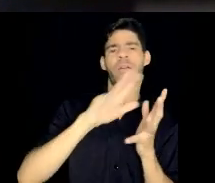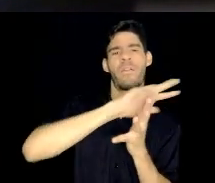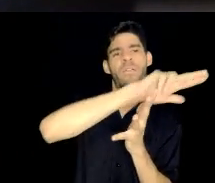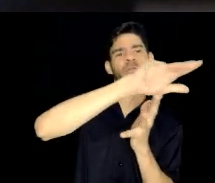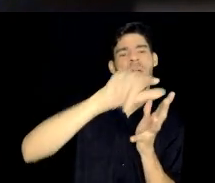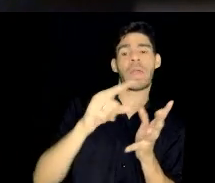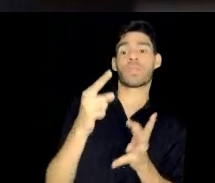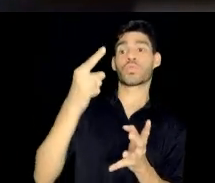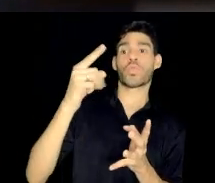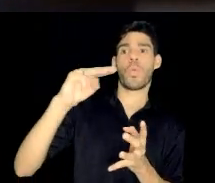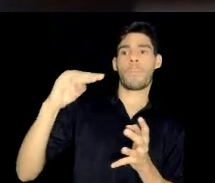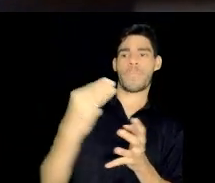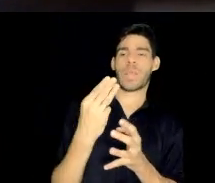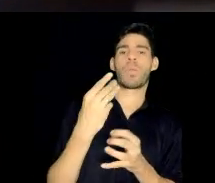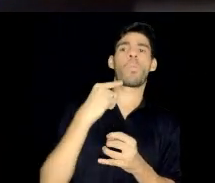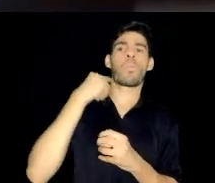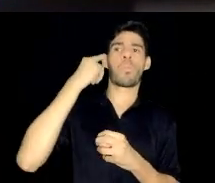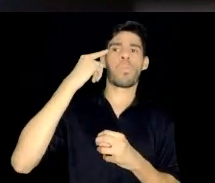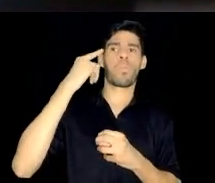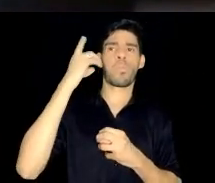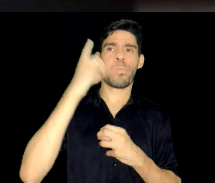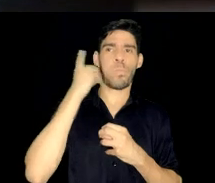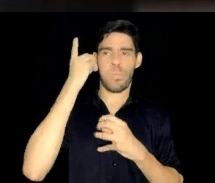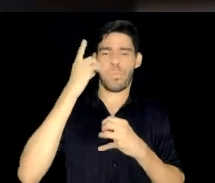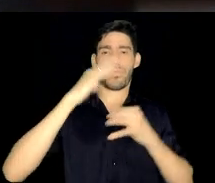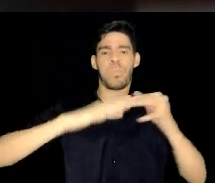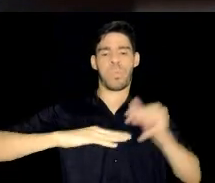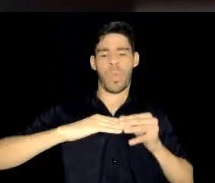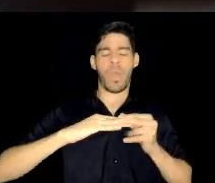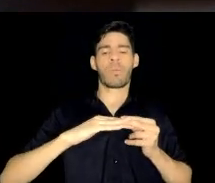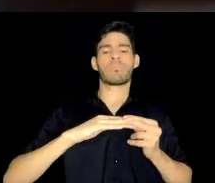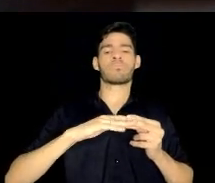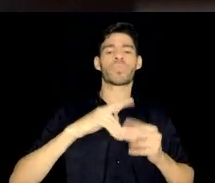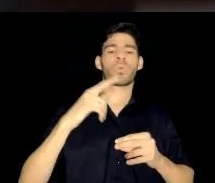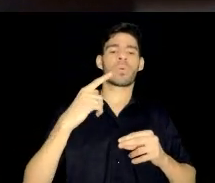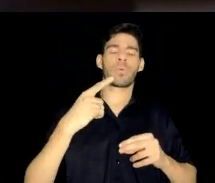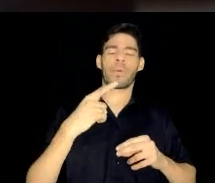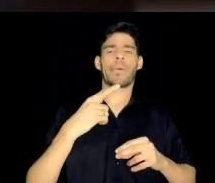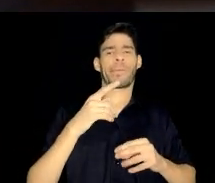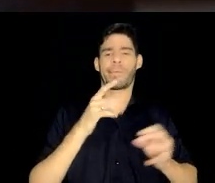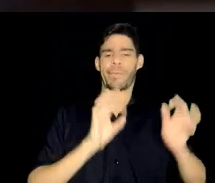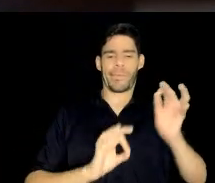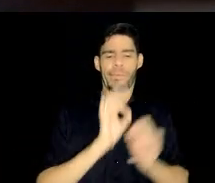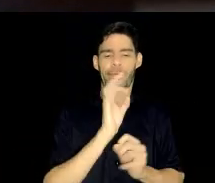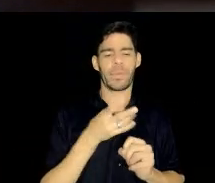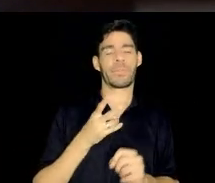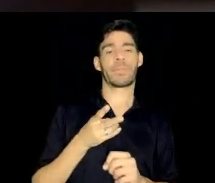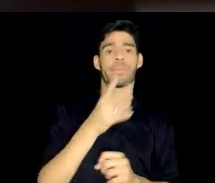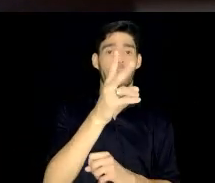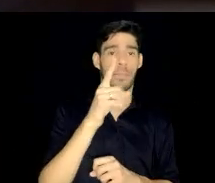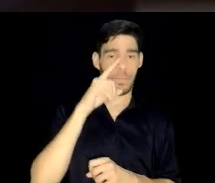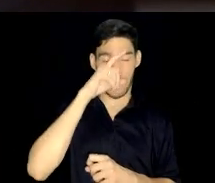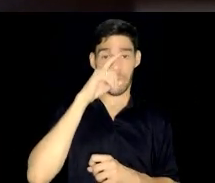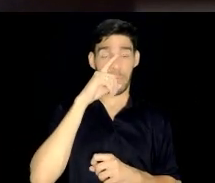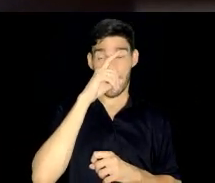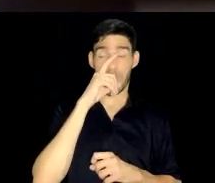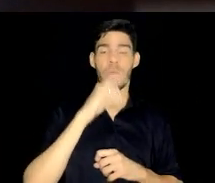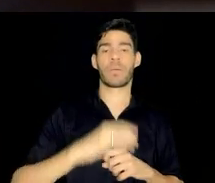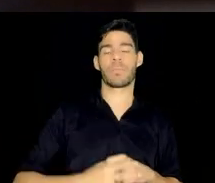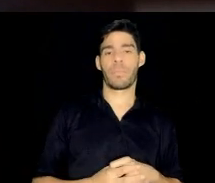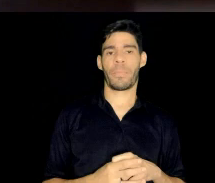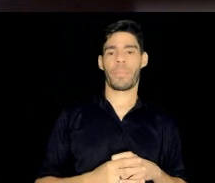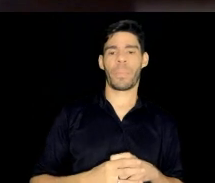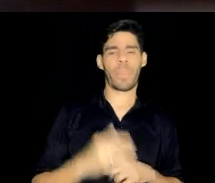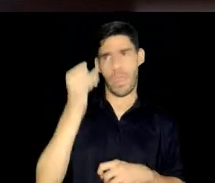conflitos, temos mais de 1 milhão de advogados. Consequentemente, o juiz está sempre em risco.